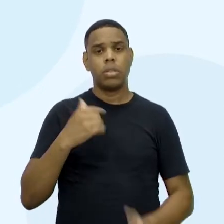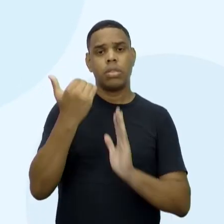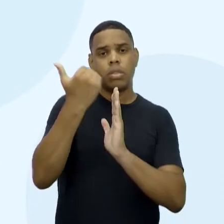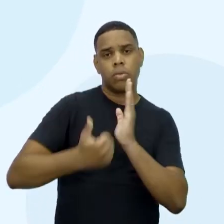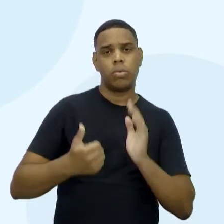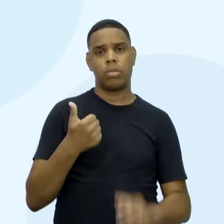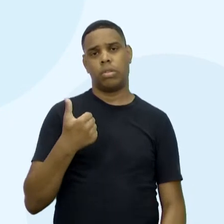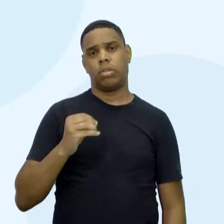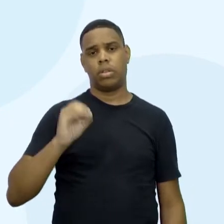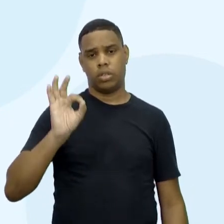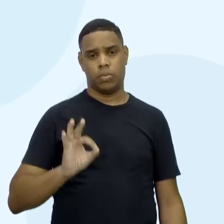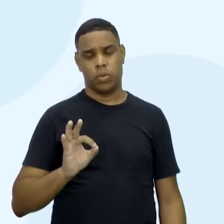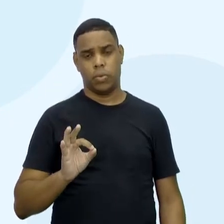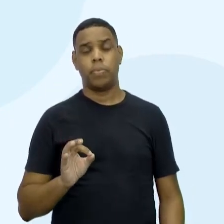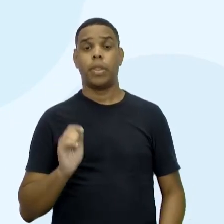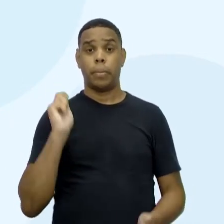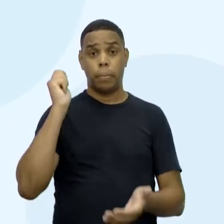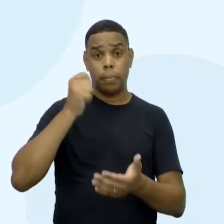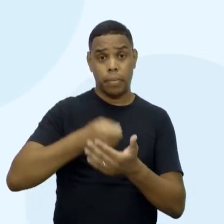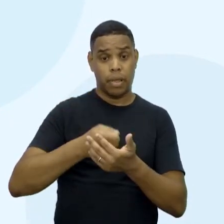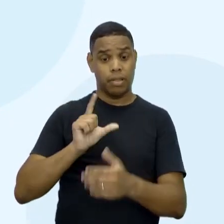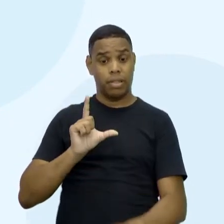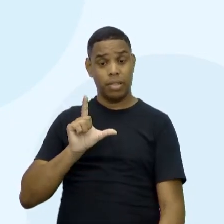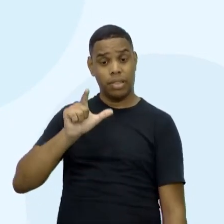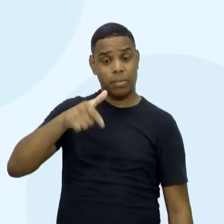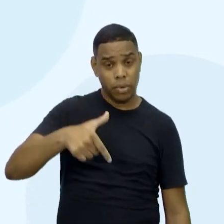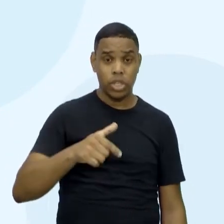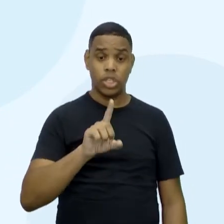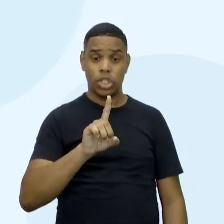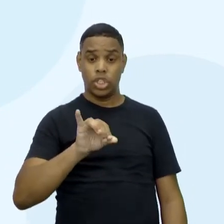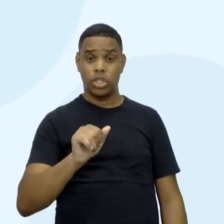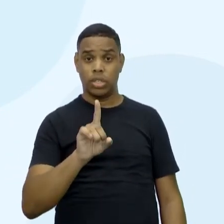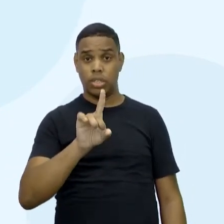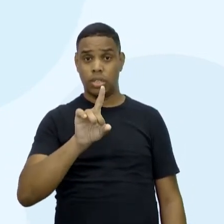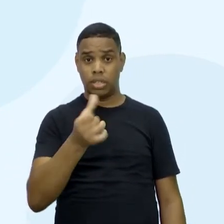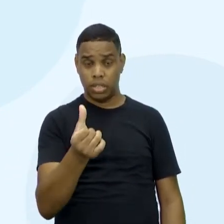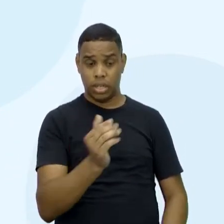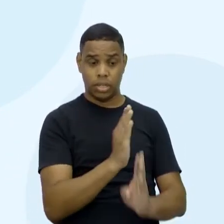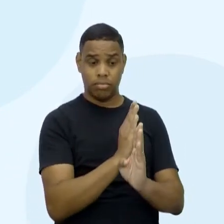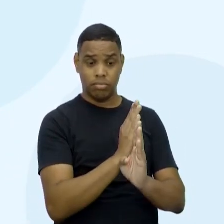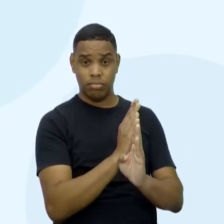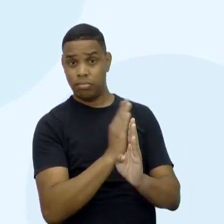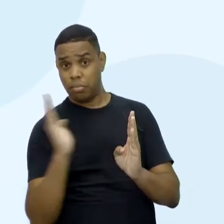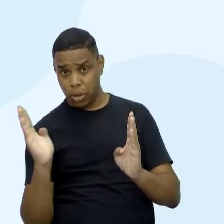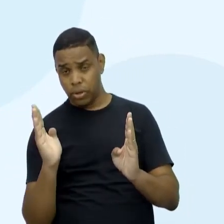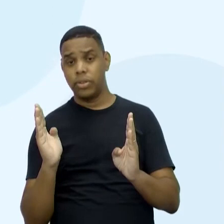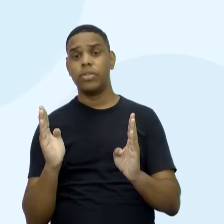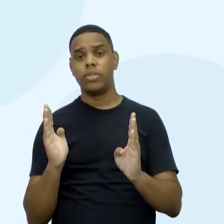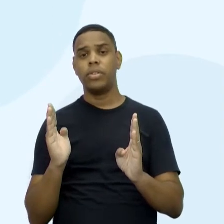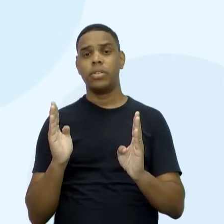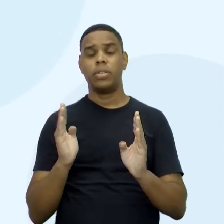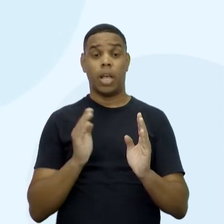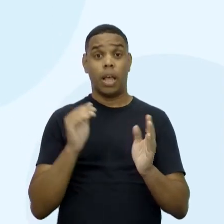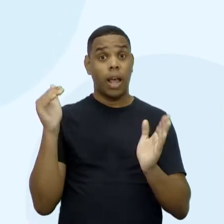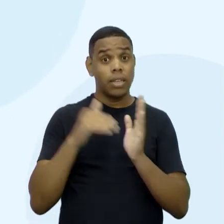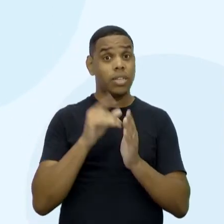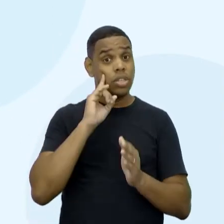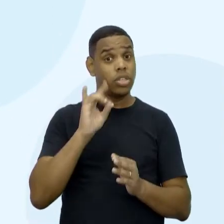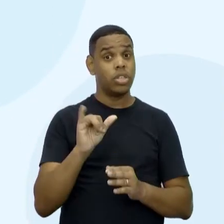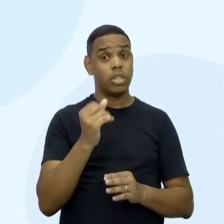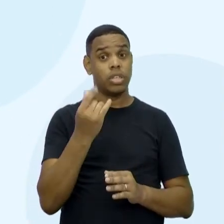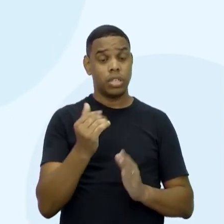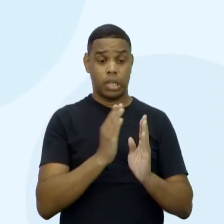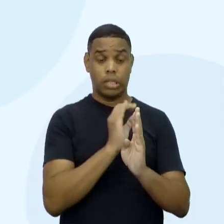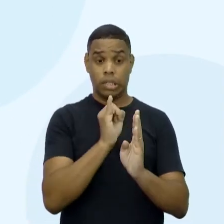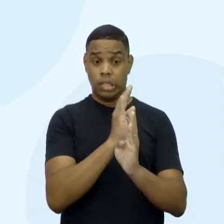10%. Para pagamento após o dia 16/11, lembrando que o boleto vence no dia 16/11, vocês